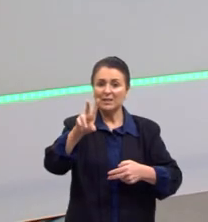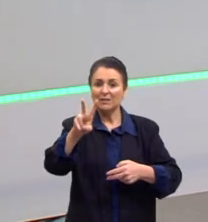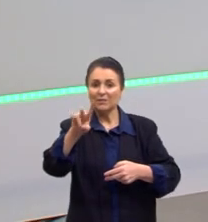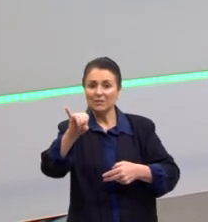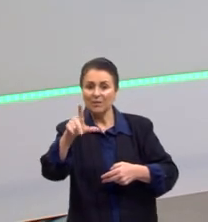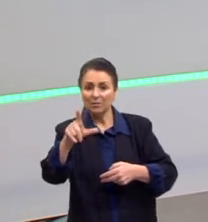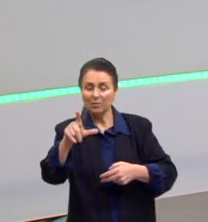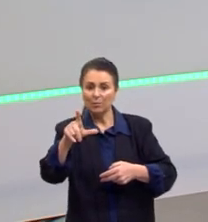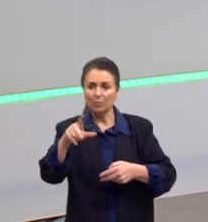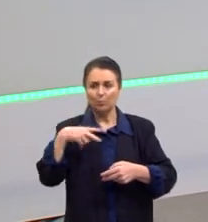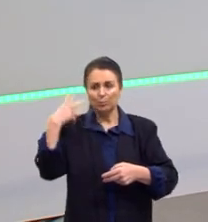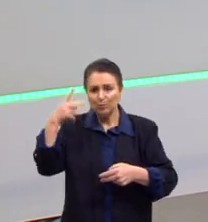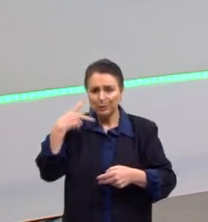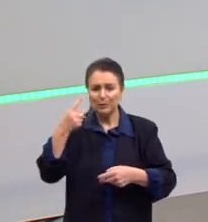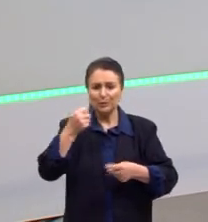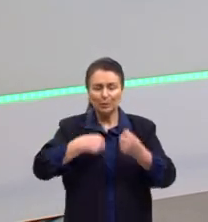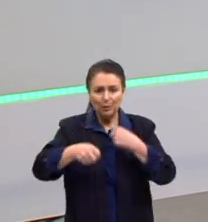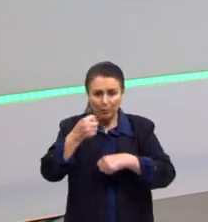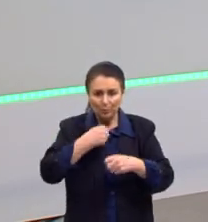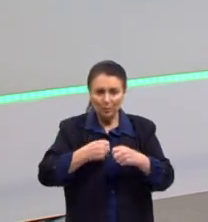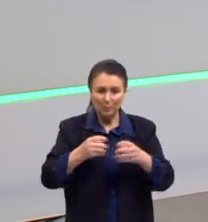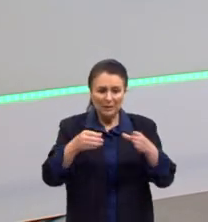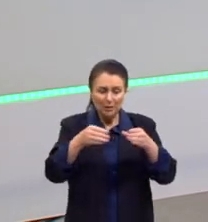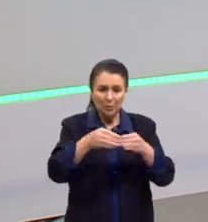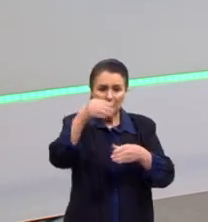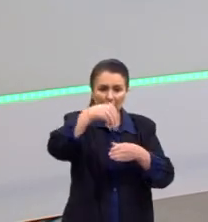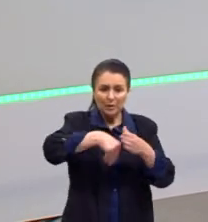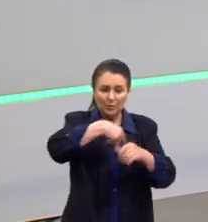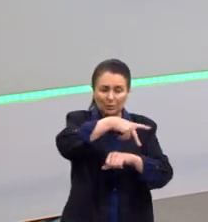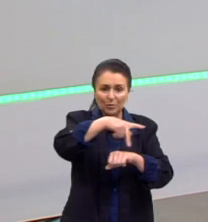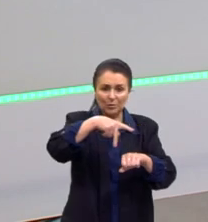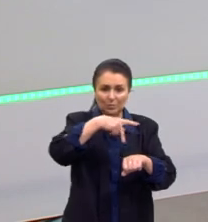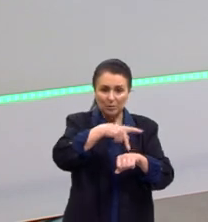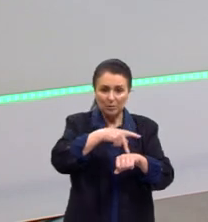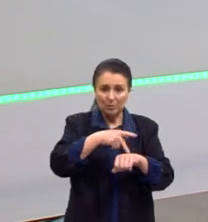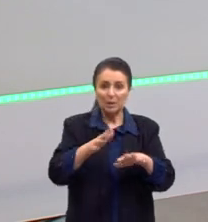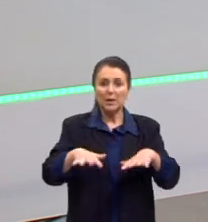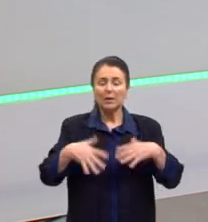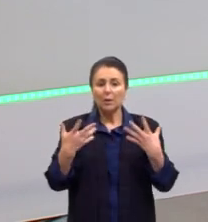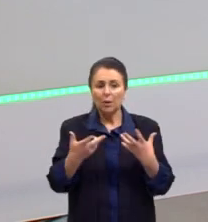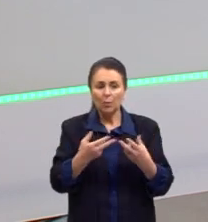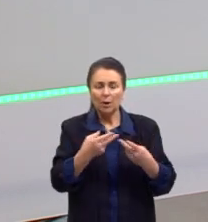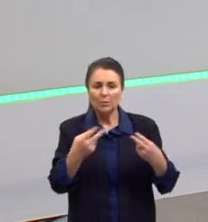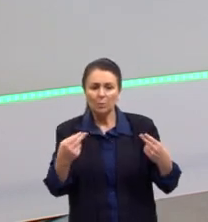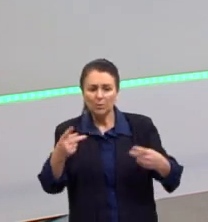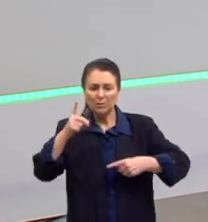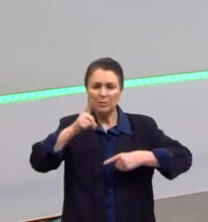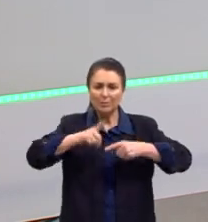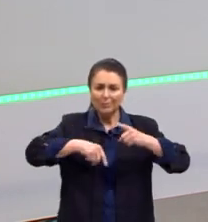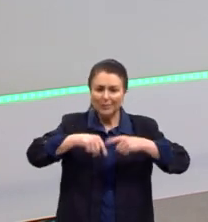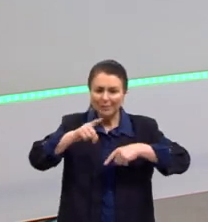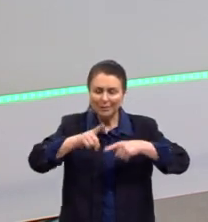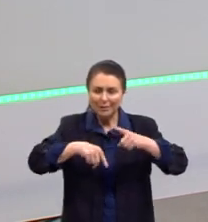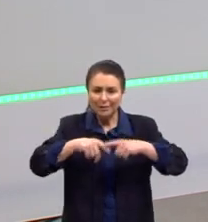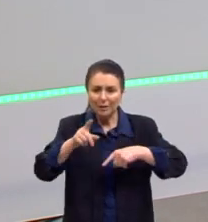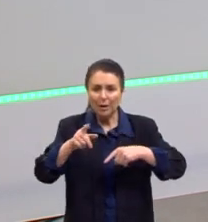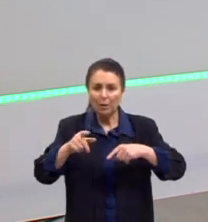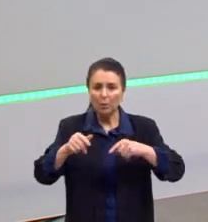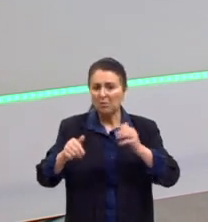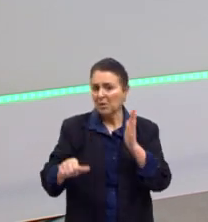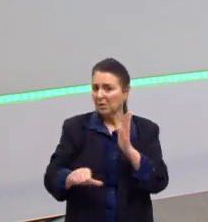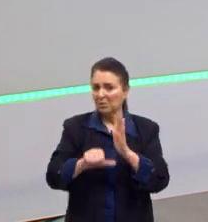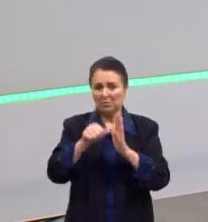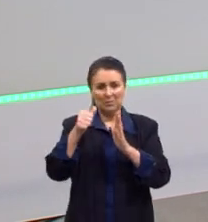política por questão Econômica né E aí nós vamos ter essa justamente essas riquezas sendo colocadas né em primeiro